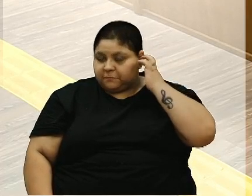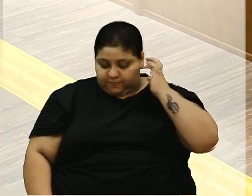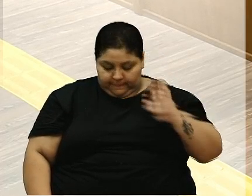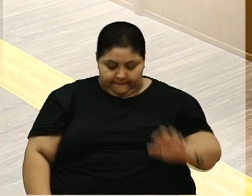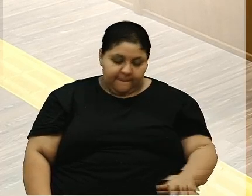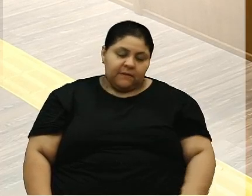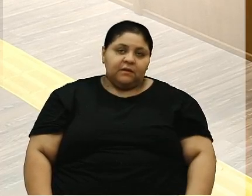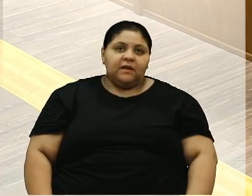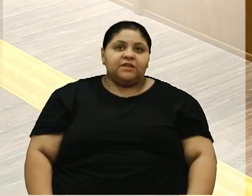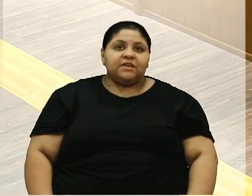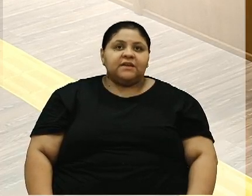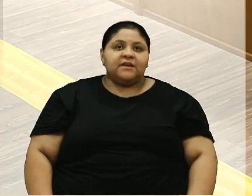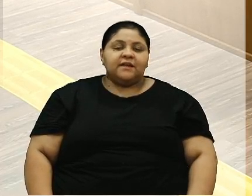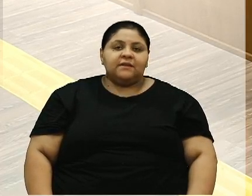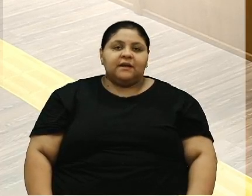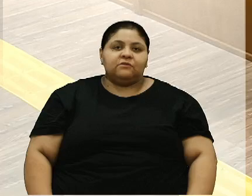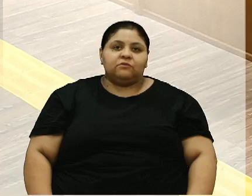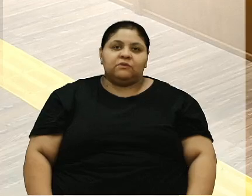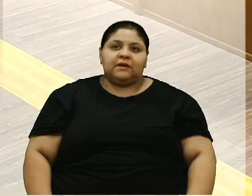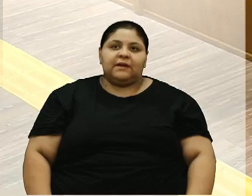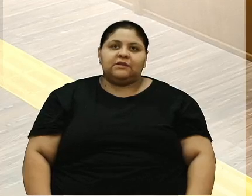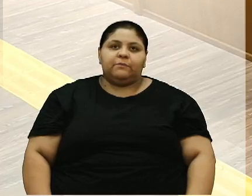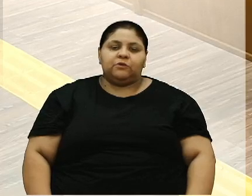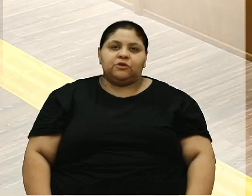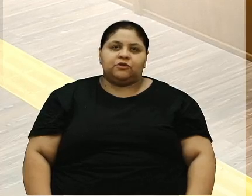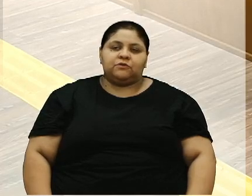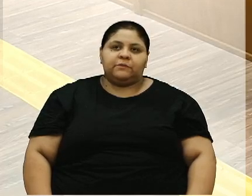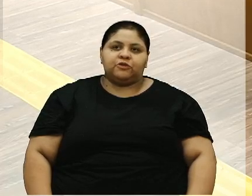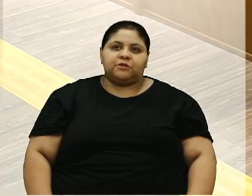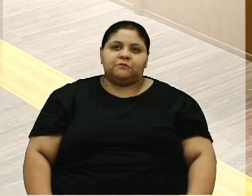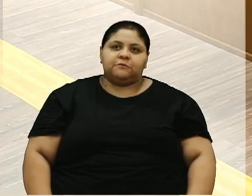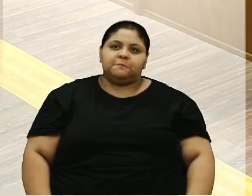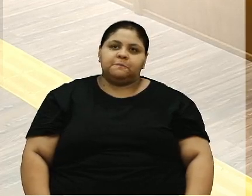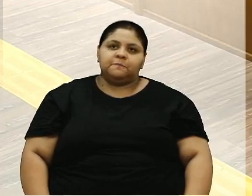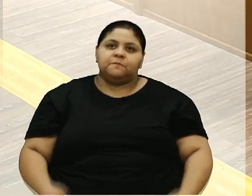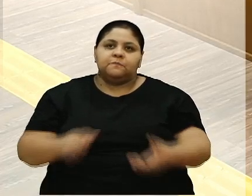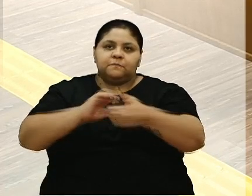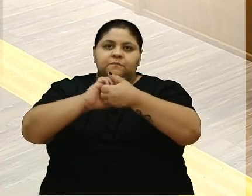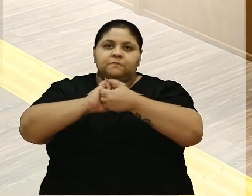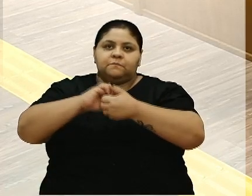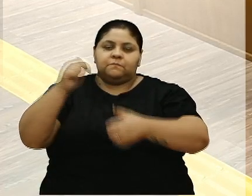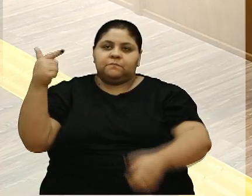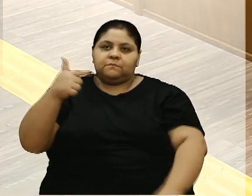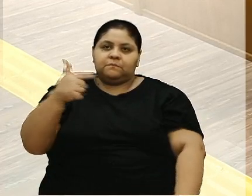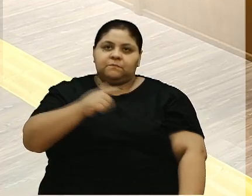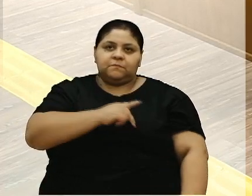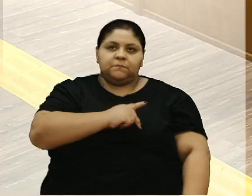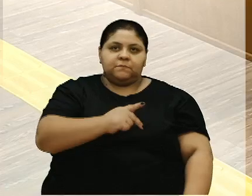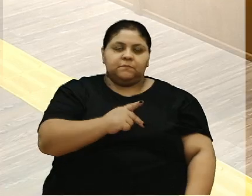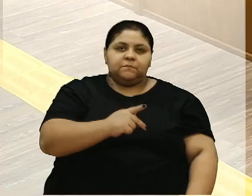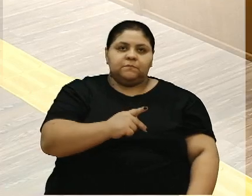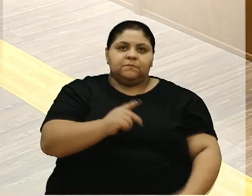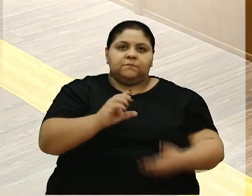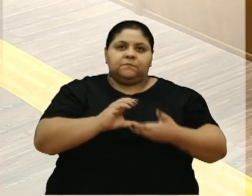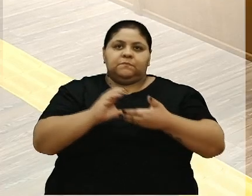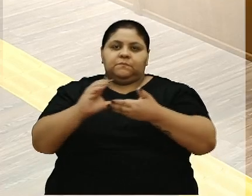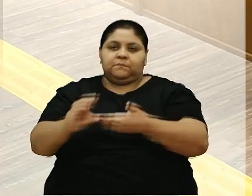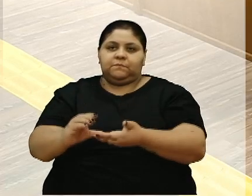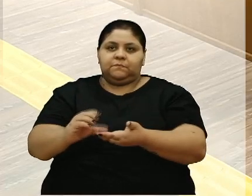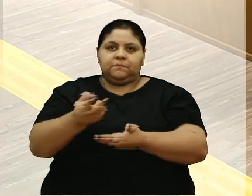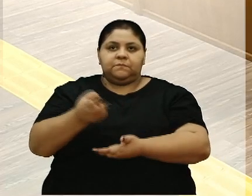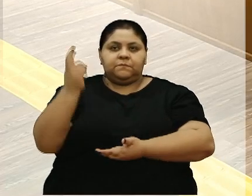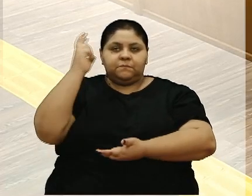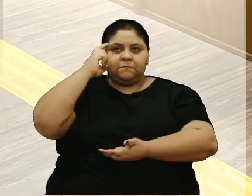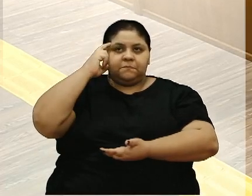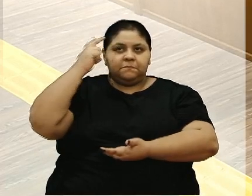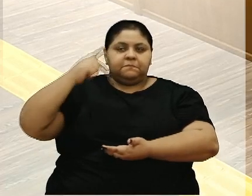Bom, também quero saudar o Robson Boeira, nosso vice-presidente do Conselho Municipal de Política Cultural de Caxias do